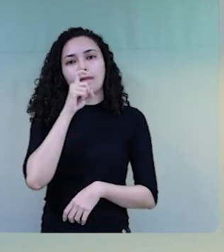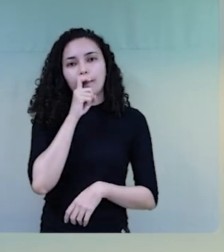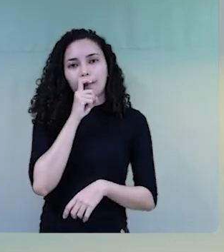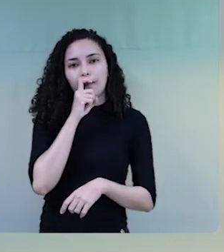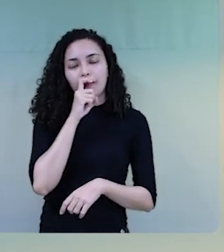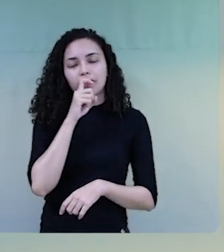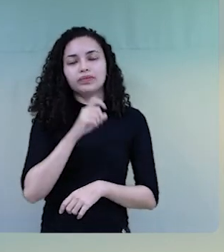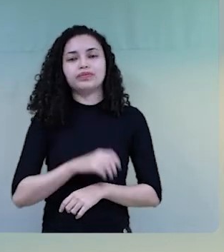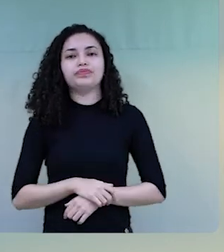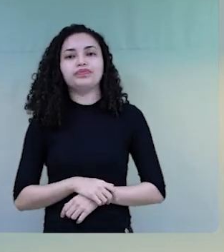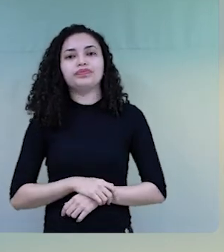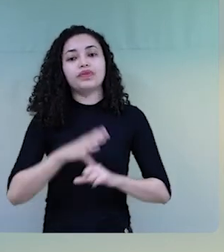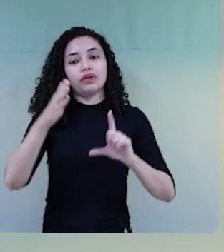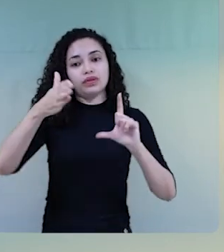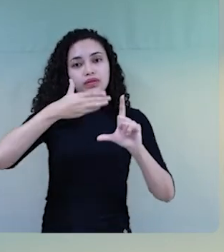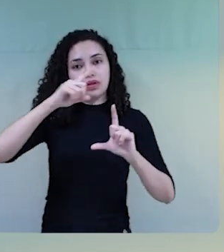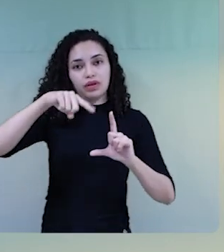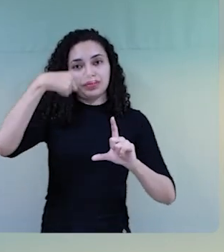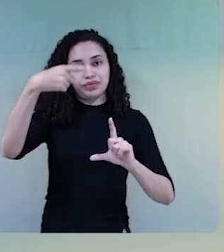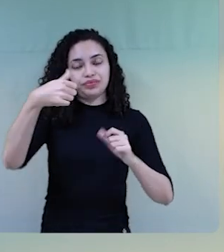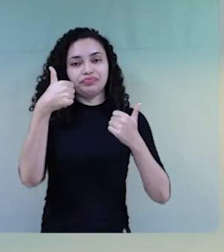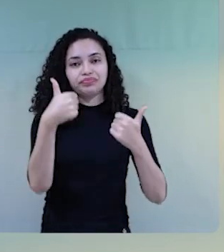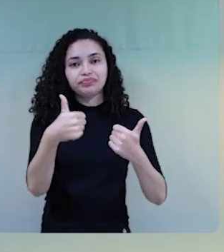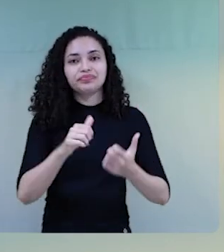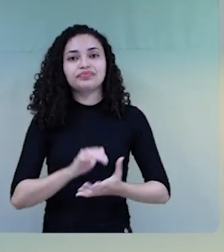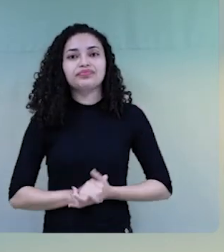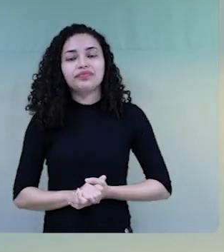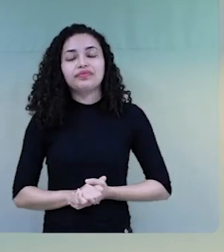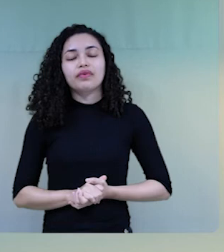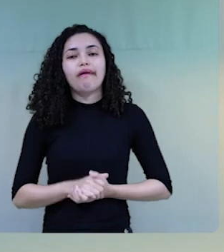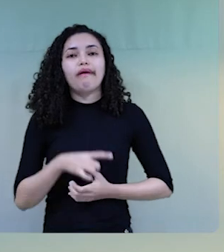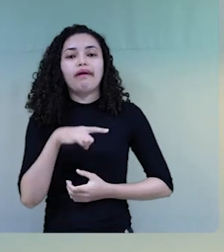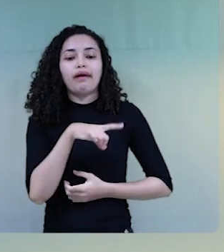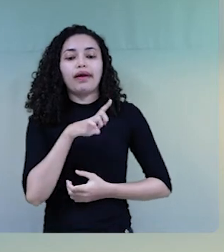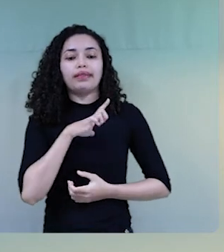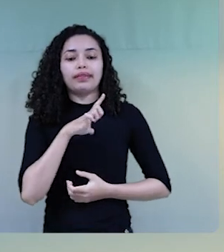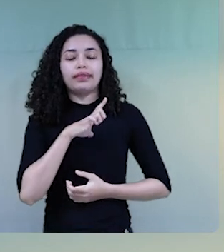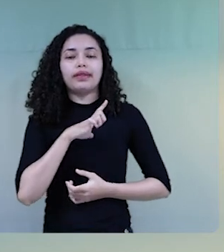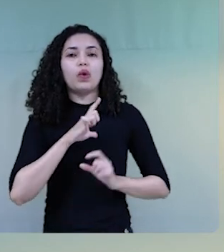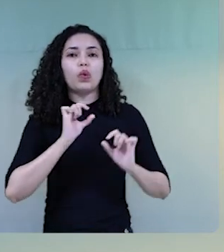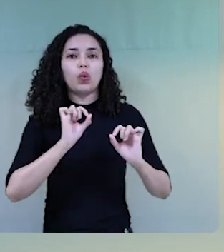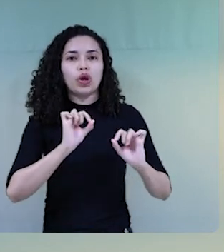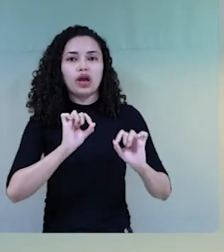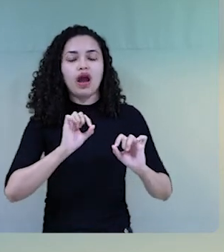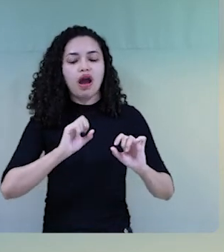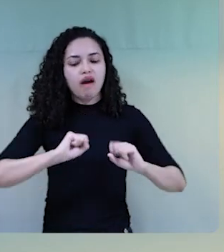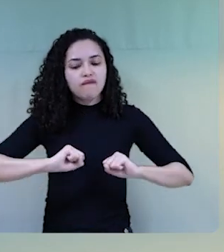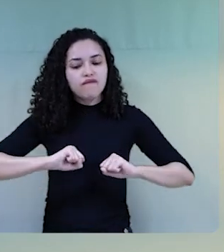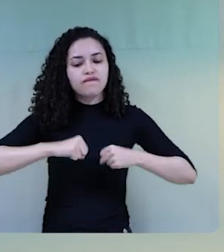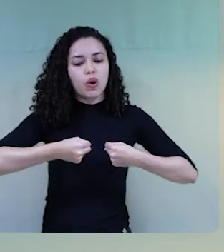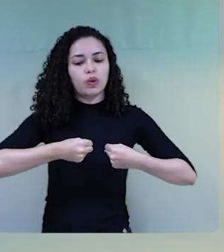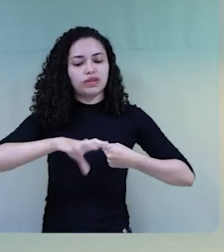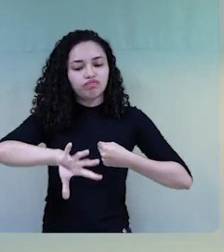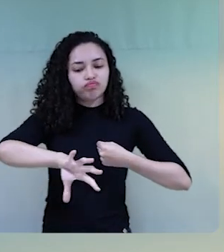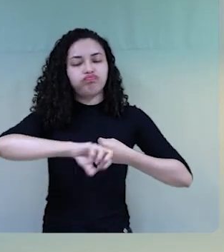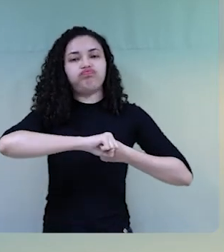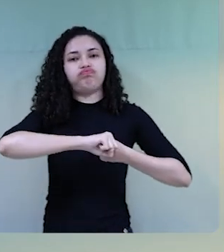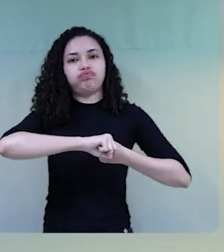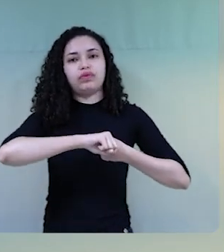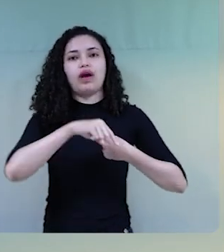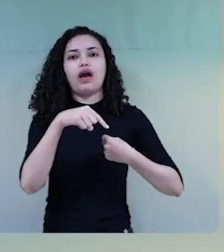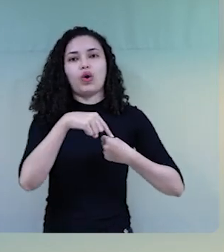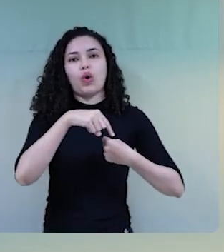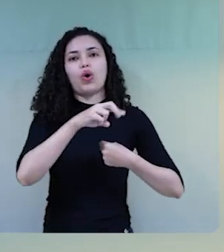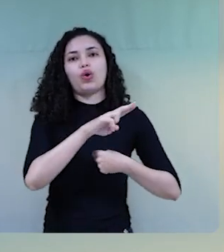slide. Perfeito. A gente tem a força magnética. Tá? A gente já está entrando no